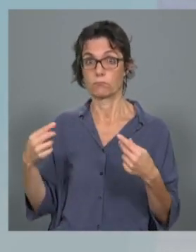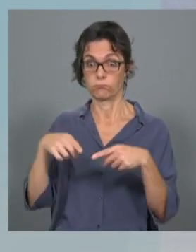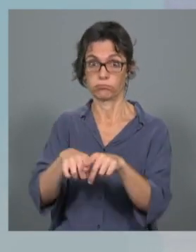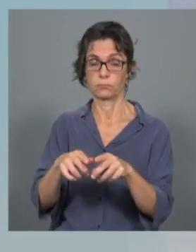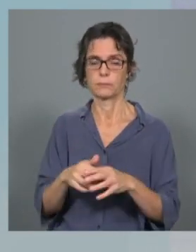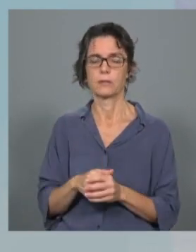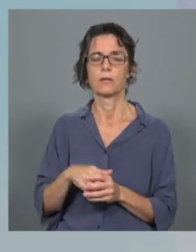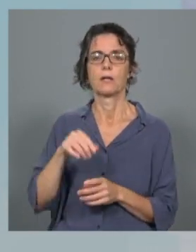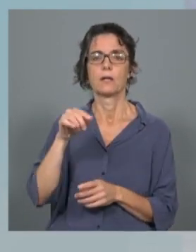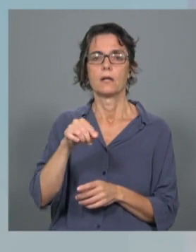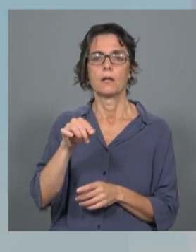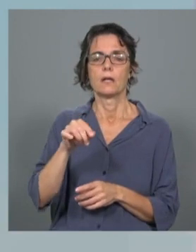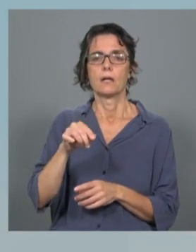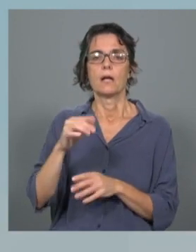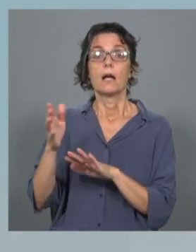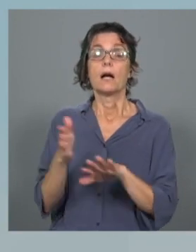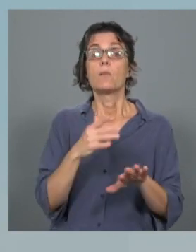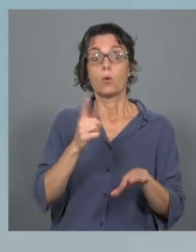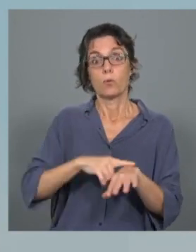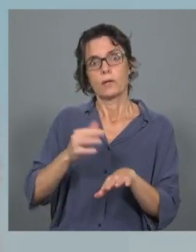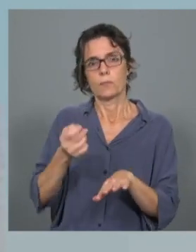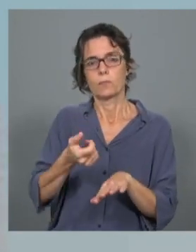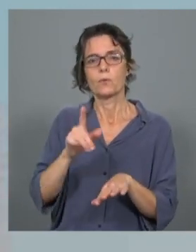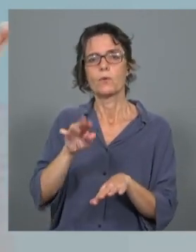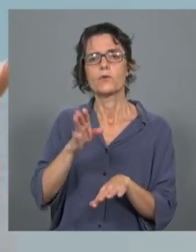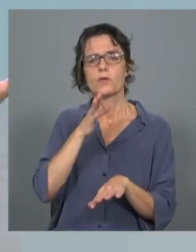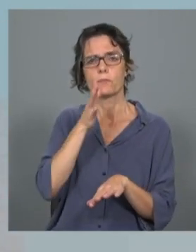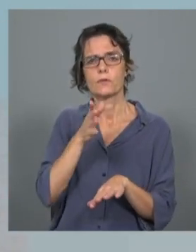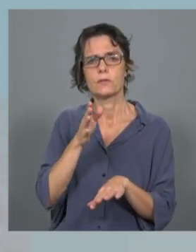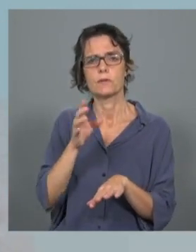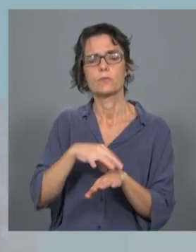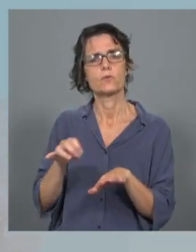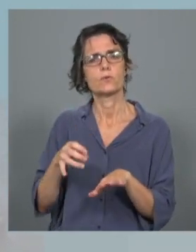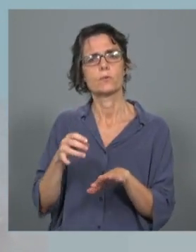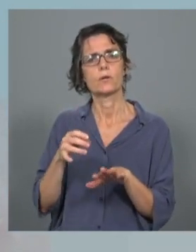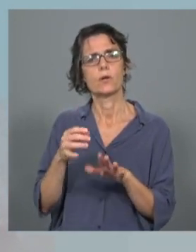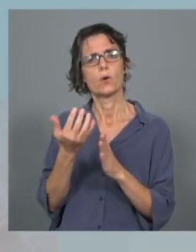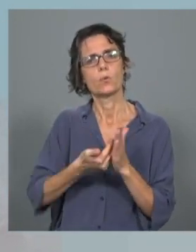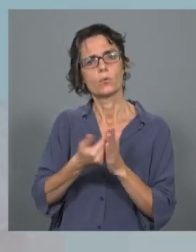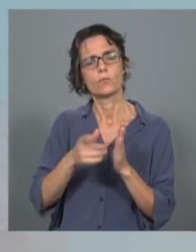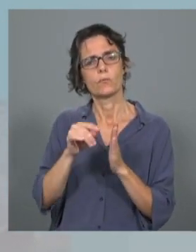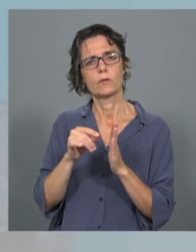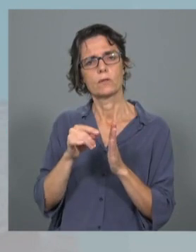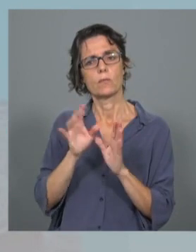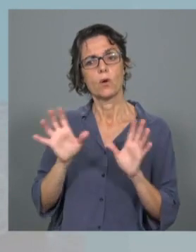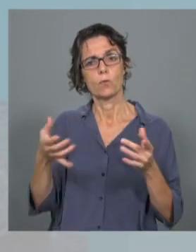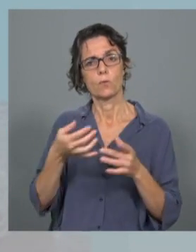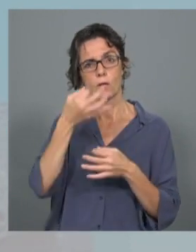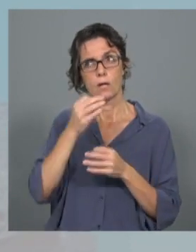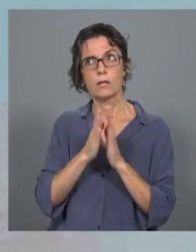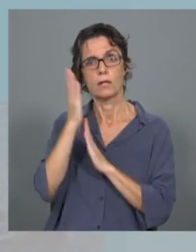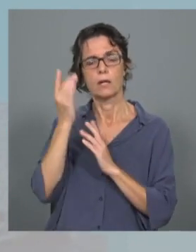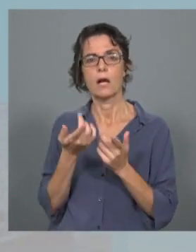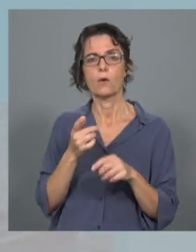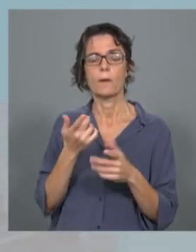caminhando, já nos referimos à recepção do documento, seja nas comunidades crentes, mas também em toda a sociedade. Nos minutos que nos